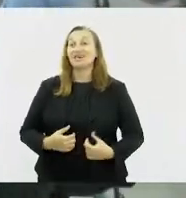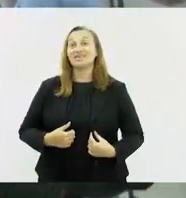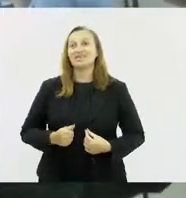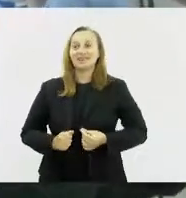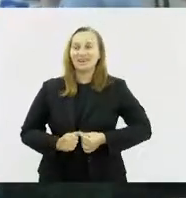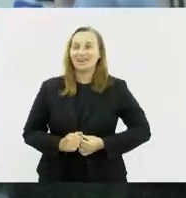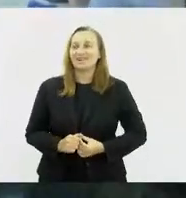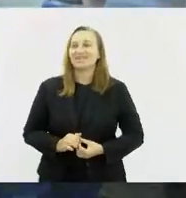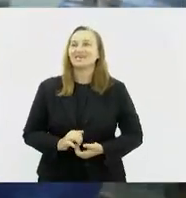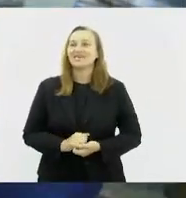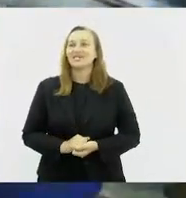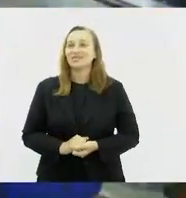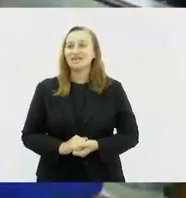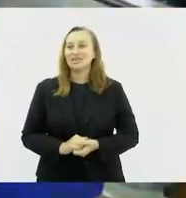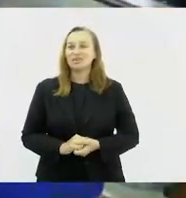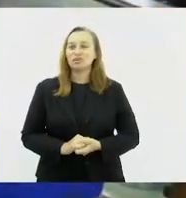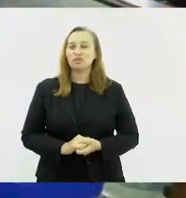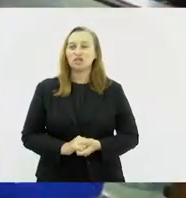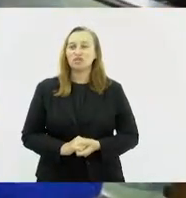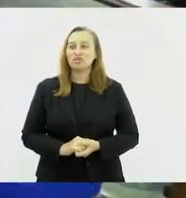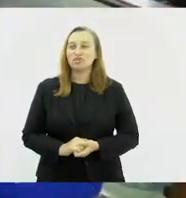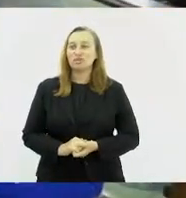Gente, mais alguém quer?